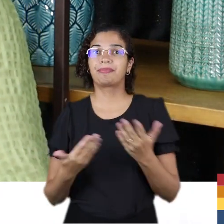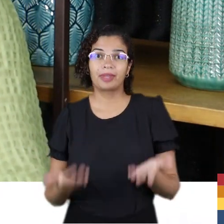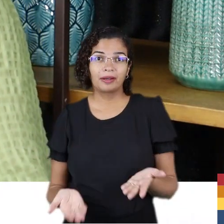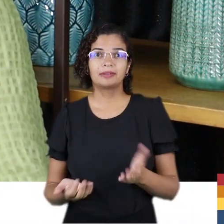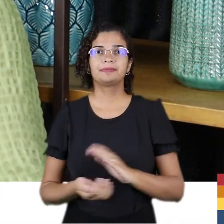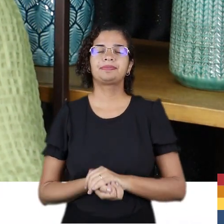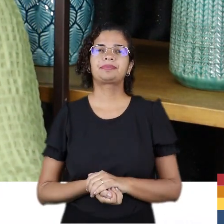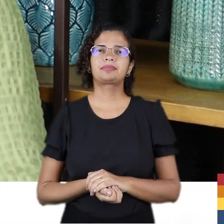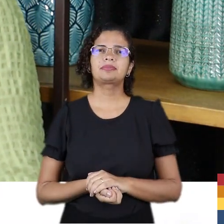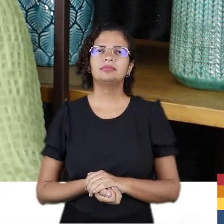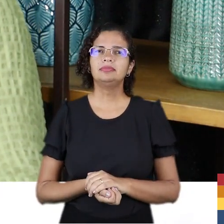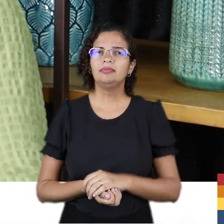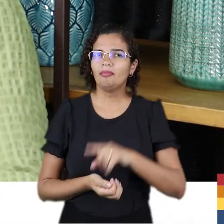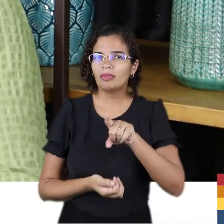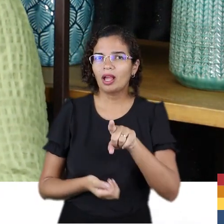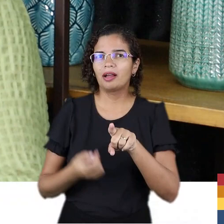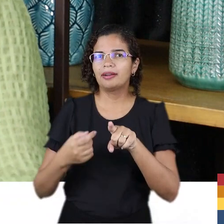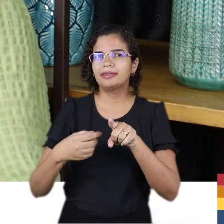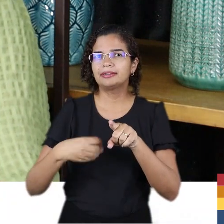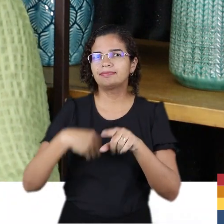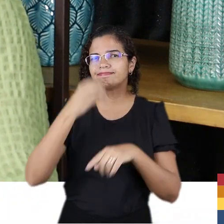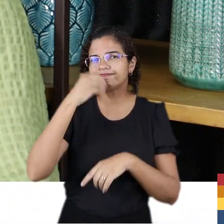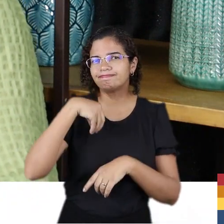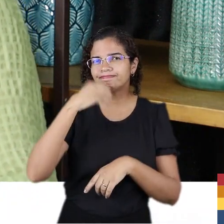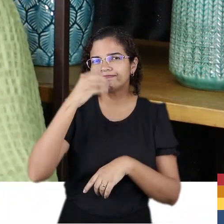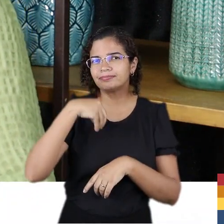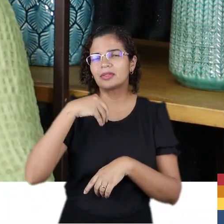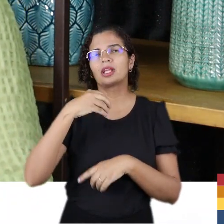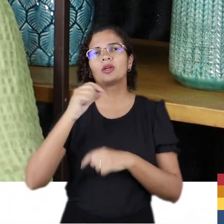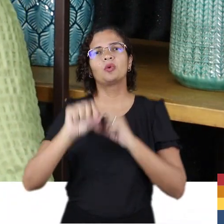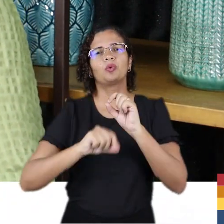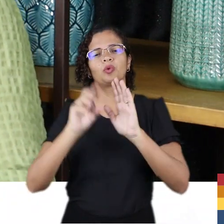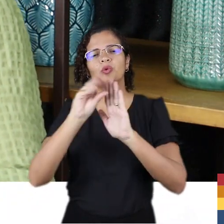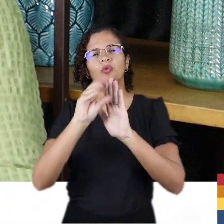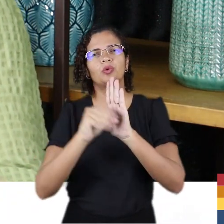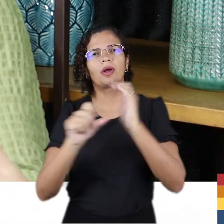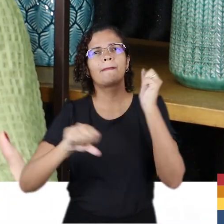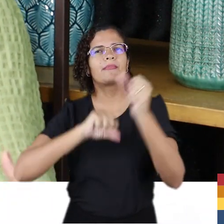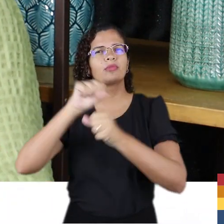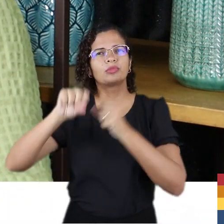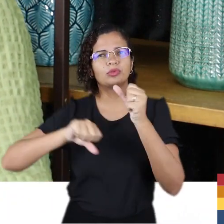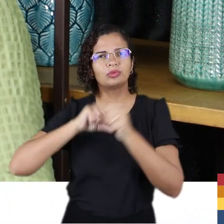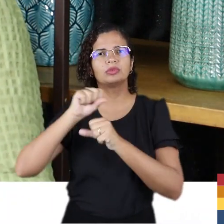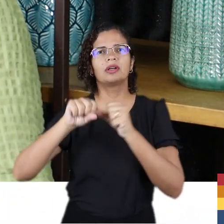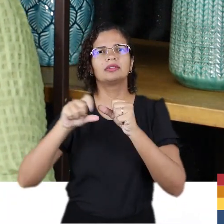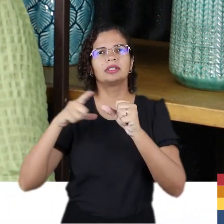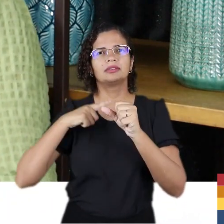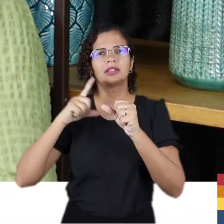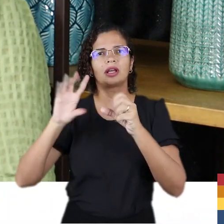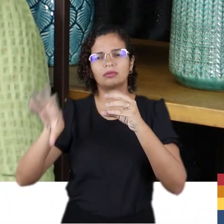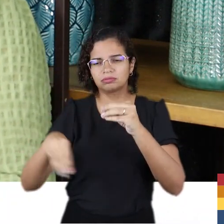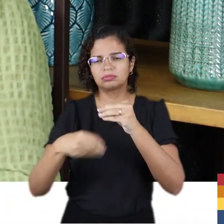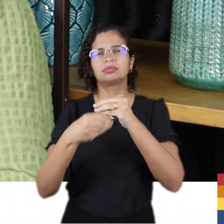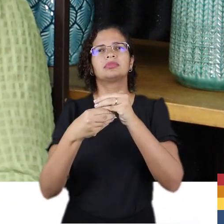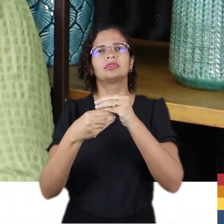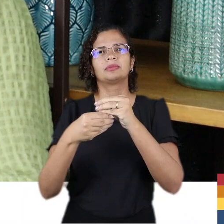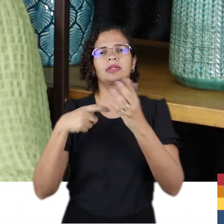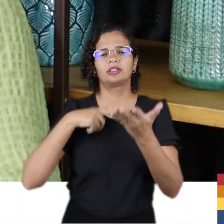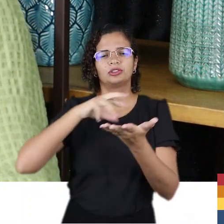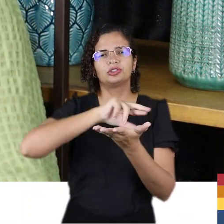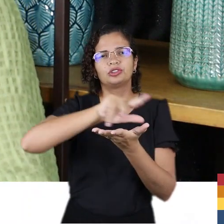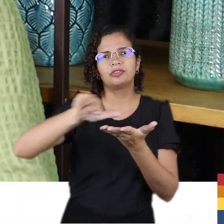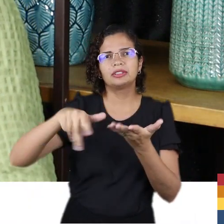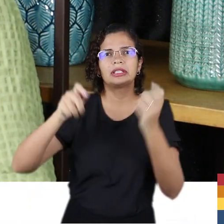Essa flexibilização curricular, ela vem justamente casar com tudo isso, né? Uma diversificação que possa atender, né?